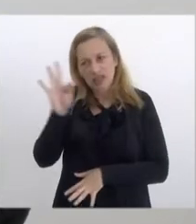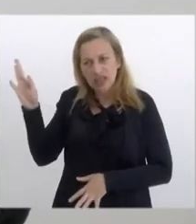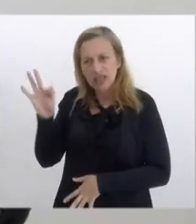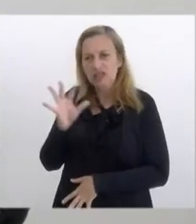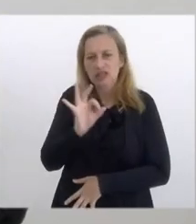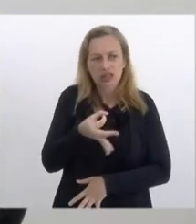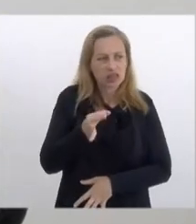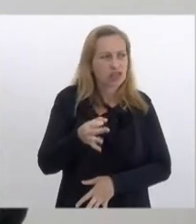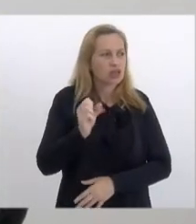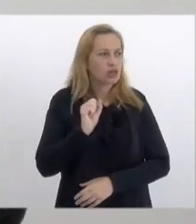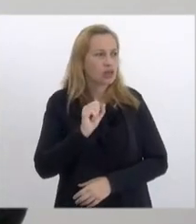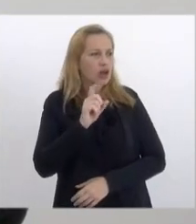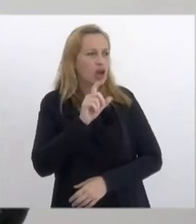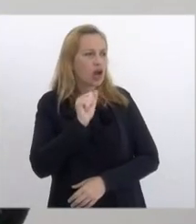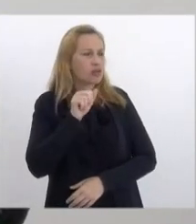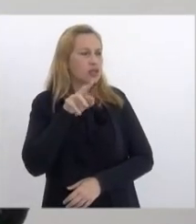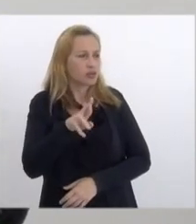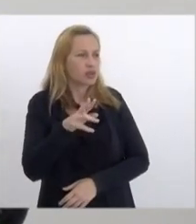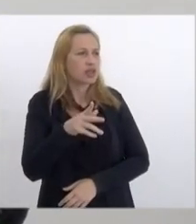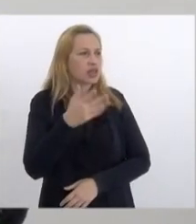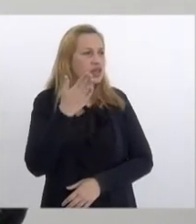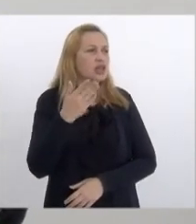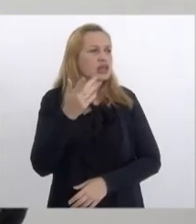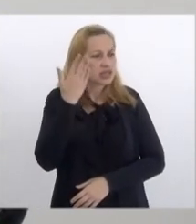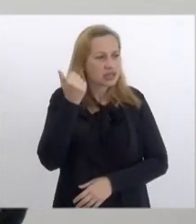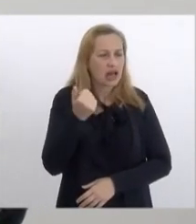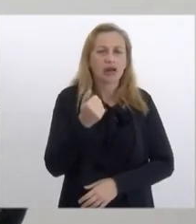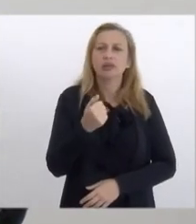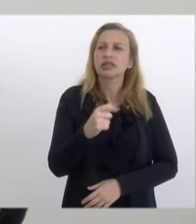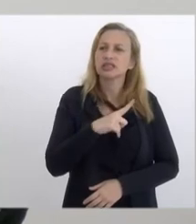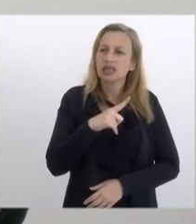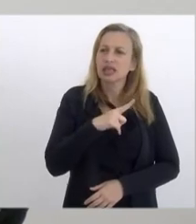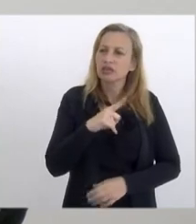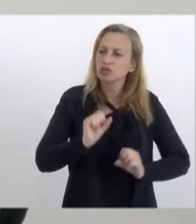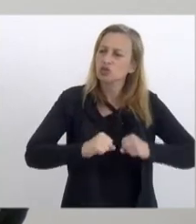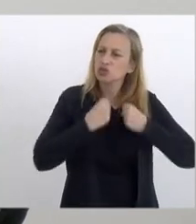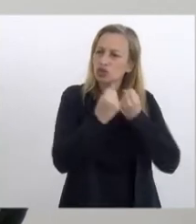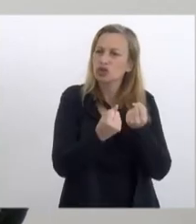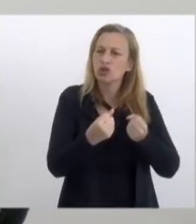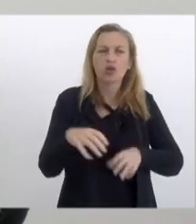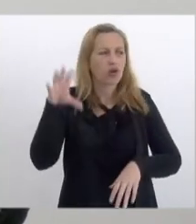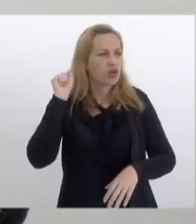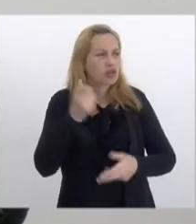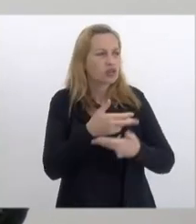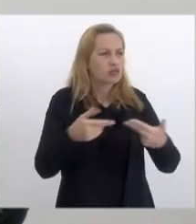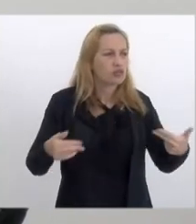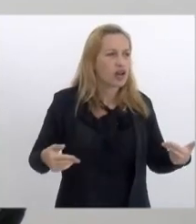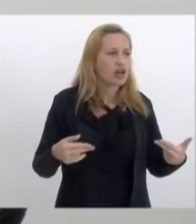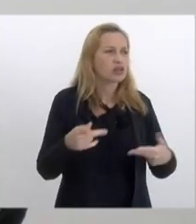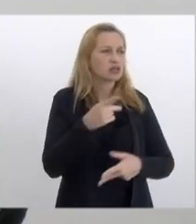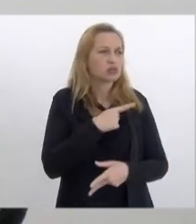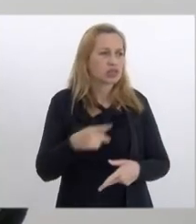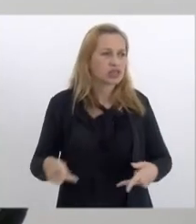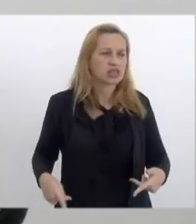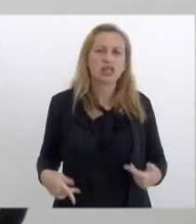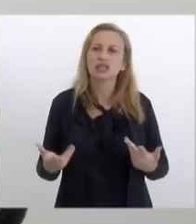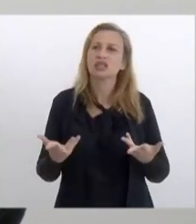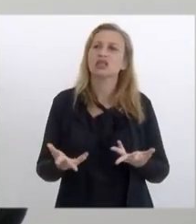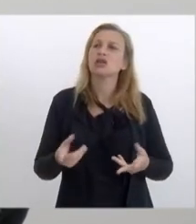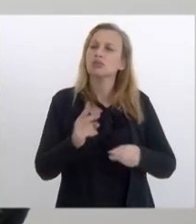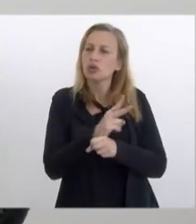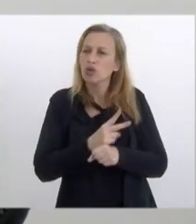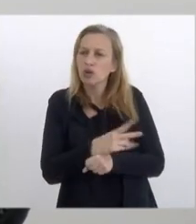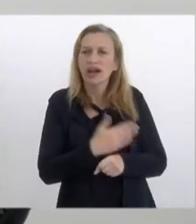a qual o pastor Ademir faz parte, sabe, está ciente disso. Nós temos nos empenhado, ouvido vários presidentes. Nós temos